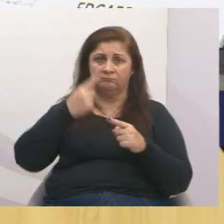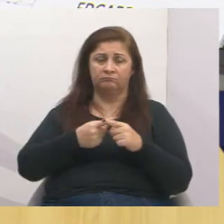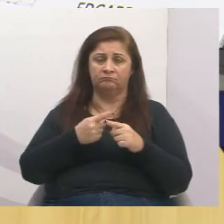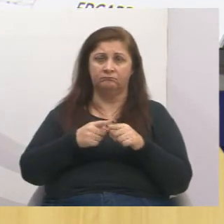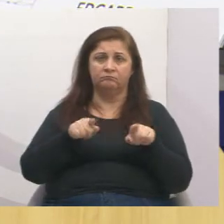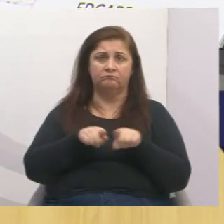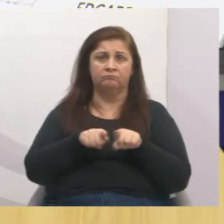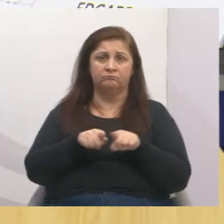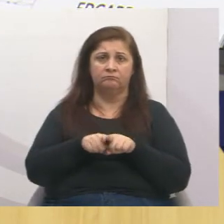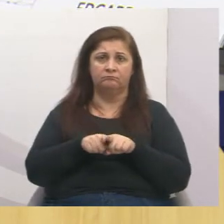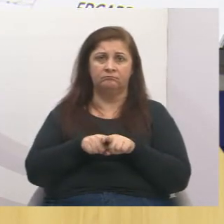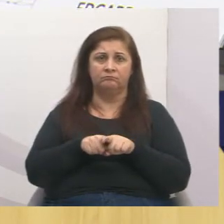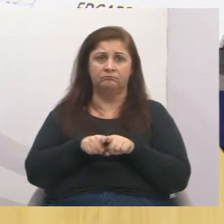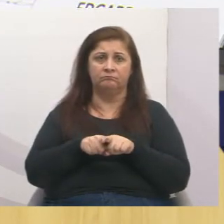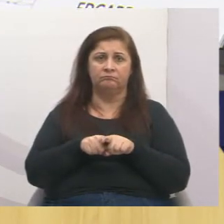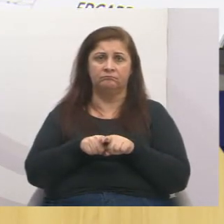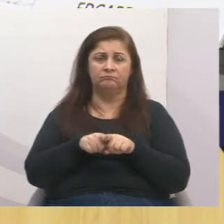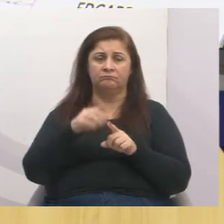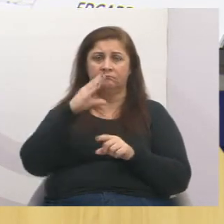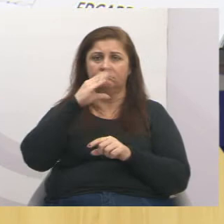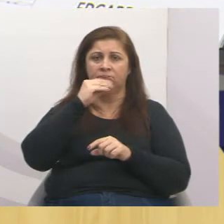São Paulo, na Prefeitura de São Paulo.